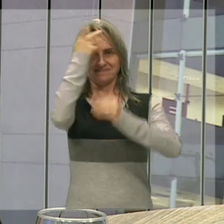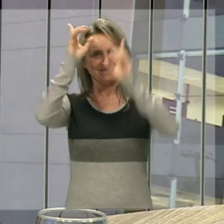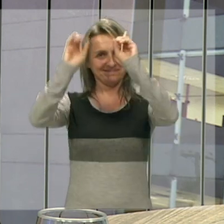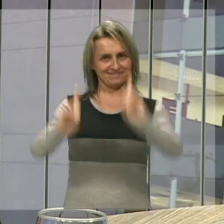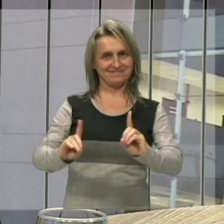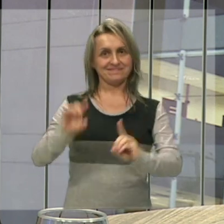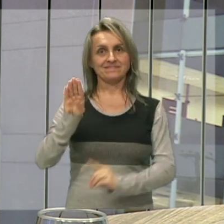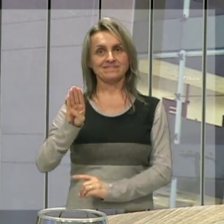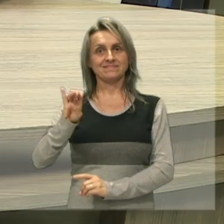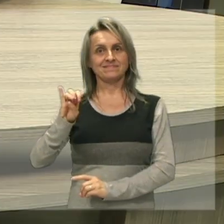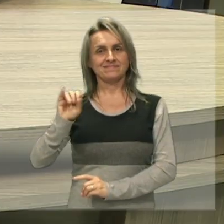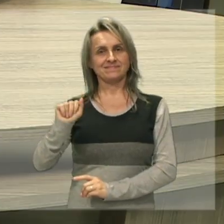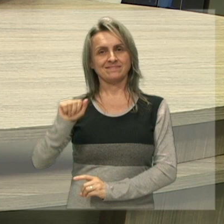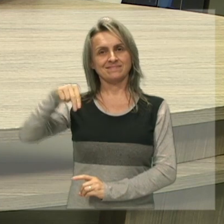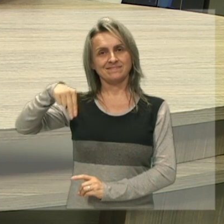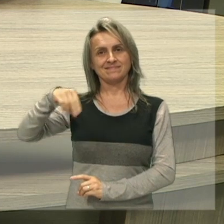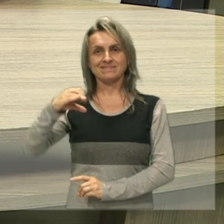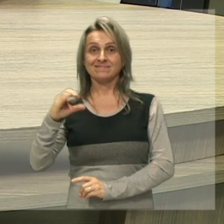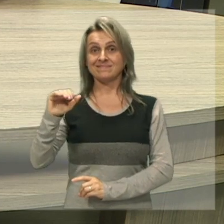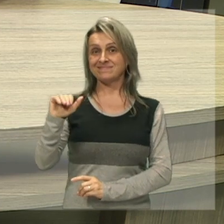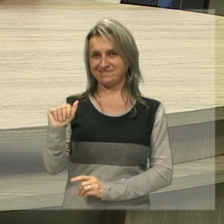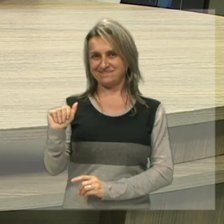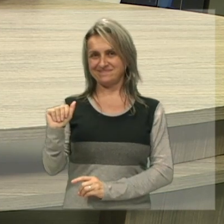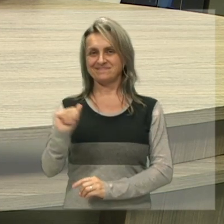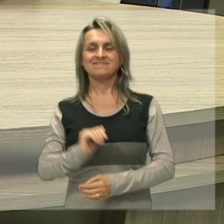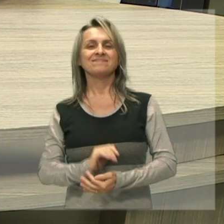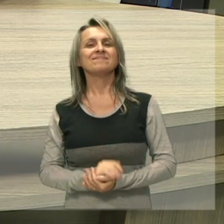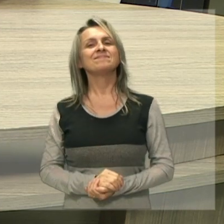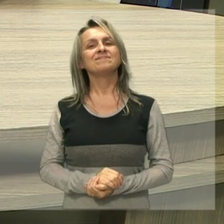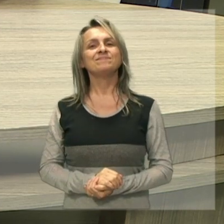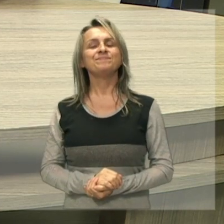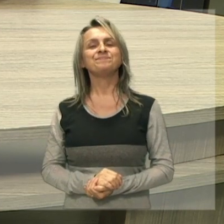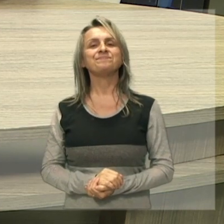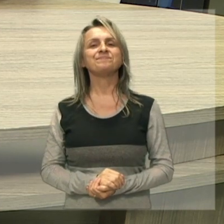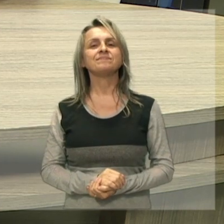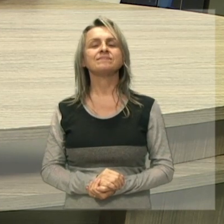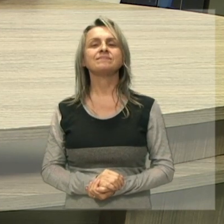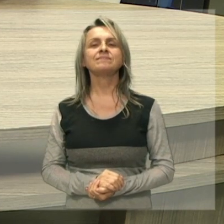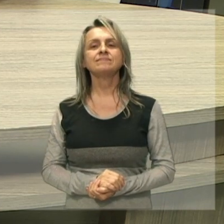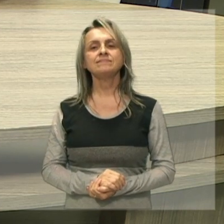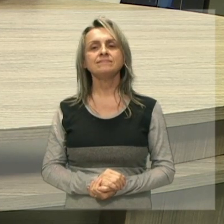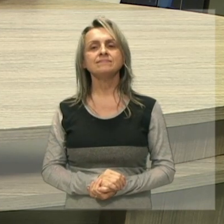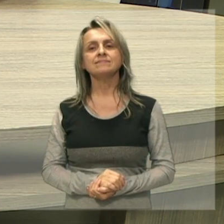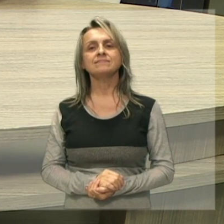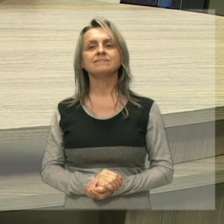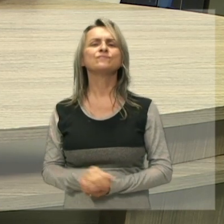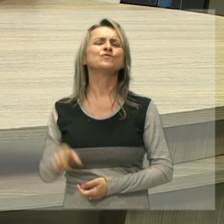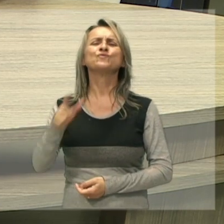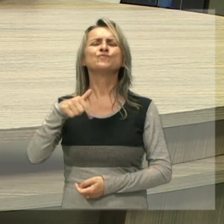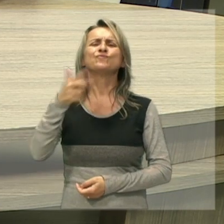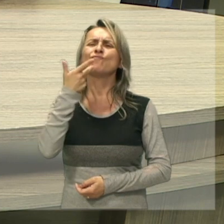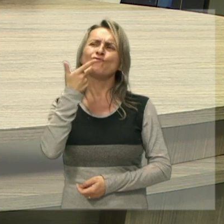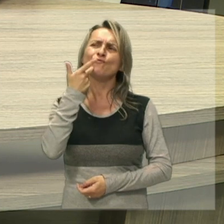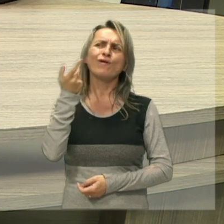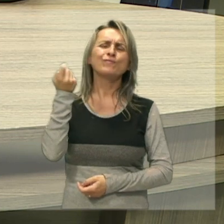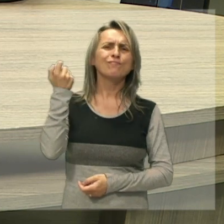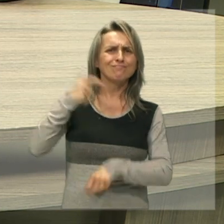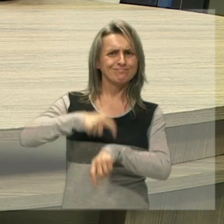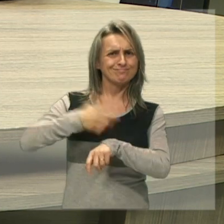Bianca Reimão. Bianca, nós falávamos agora há pouco, né, da tua atuação, quer dizer, são 4